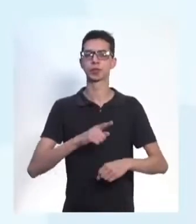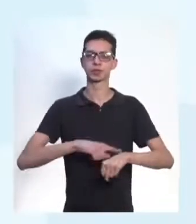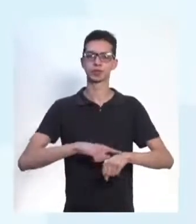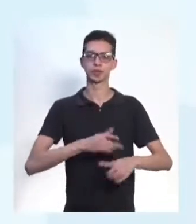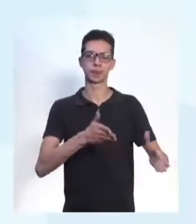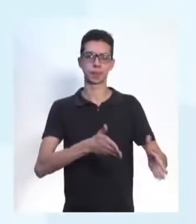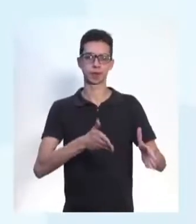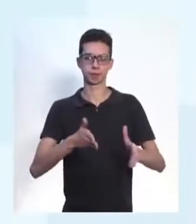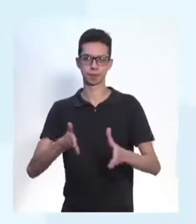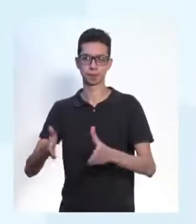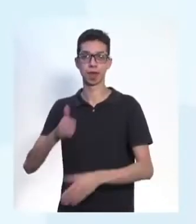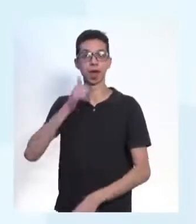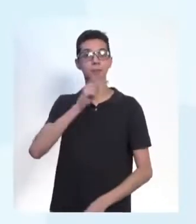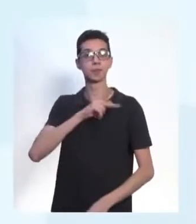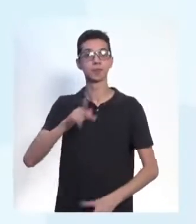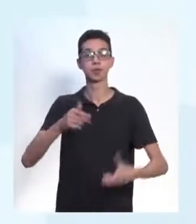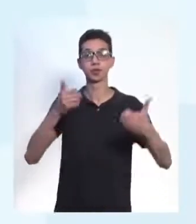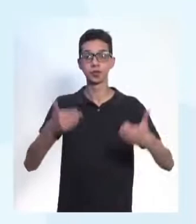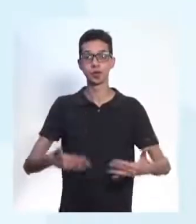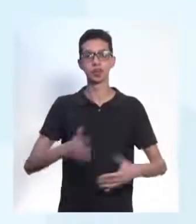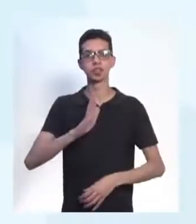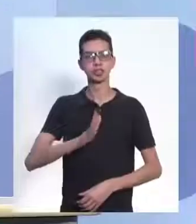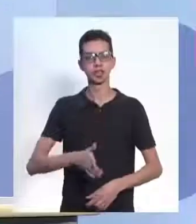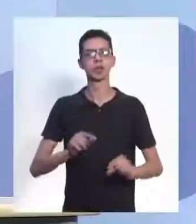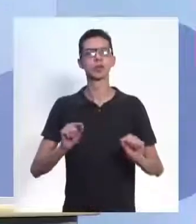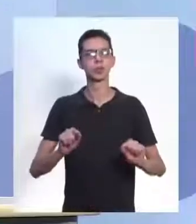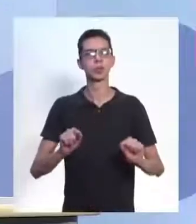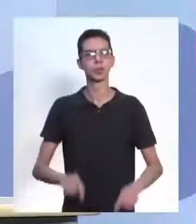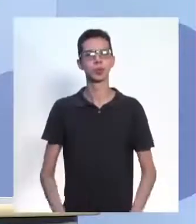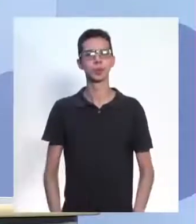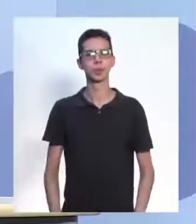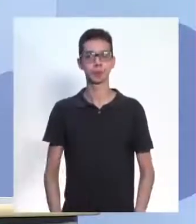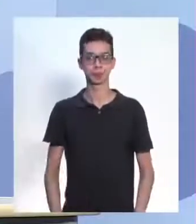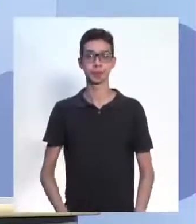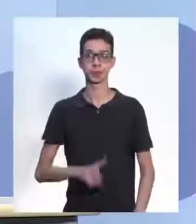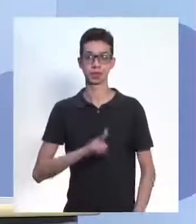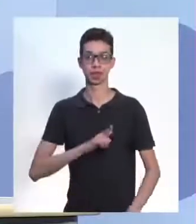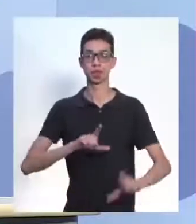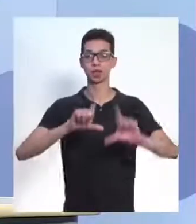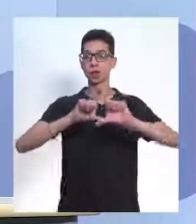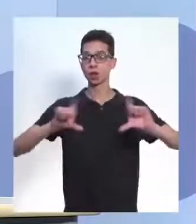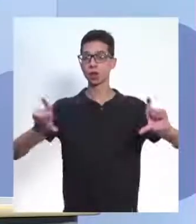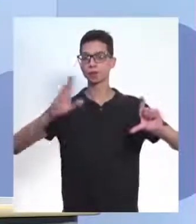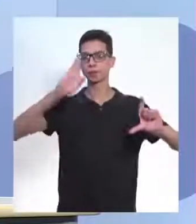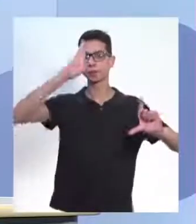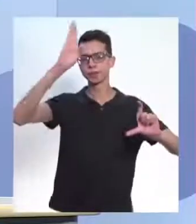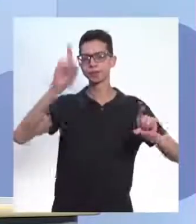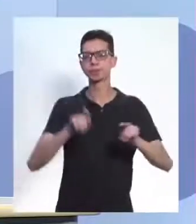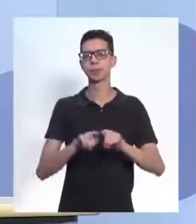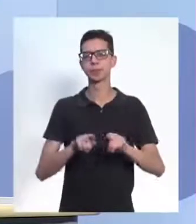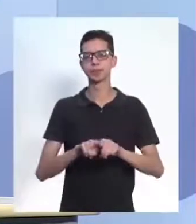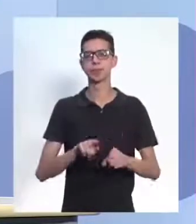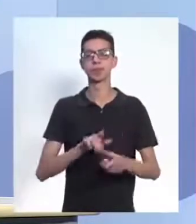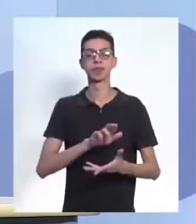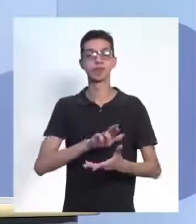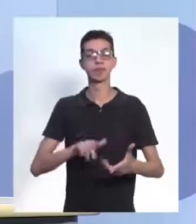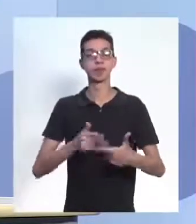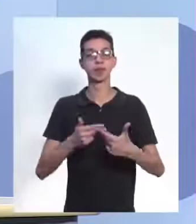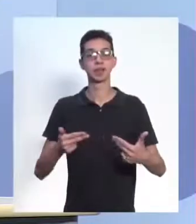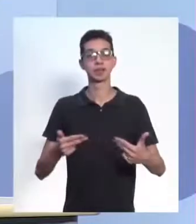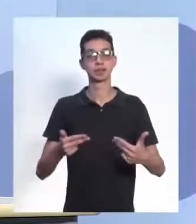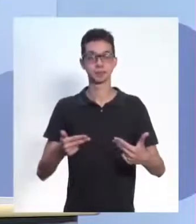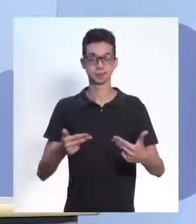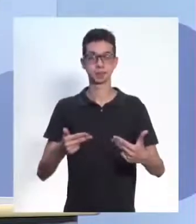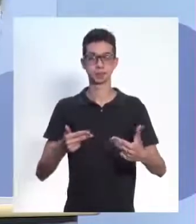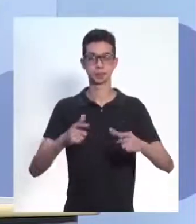ali, como a professora bem pontuou, a gente pode ter uma oração principal e outras orações vindo em torno dessa